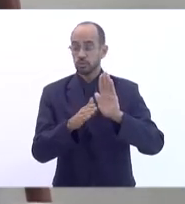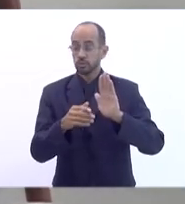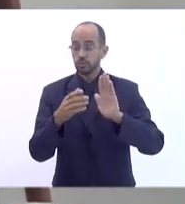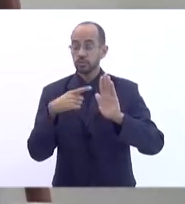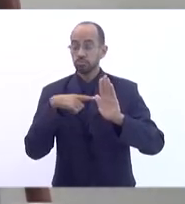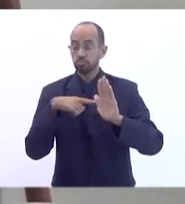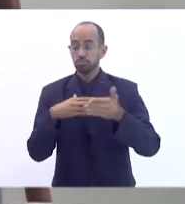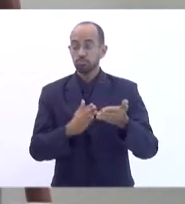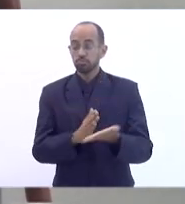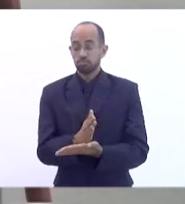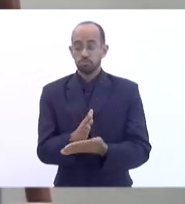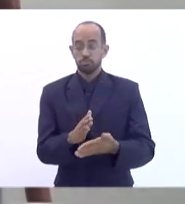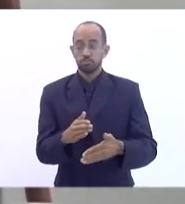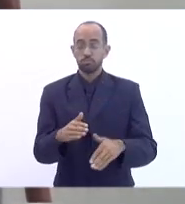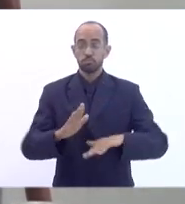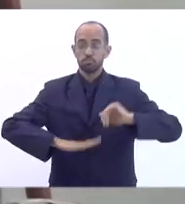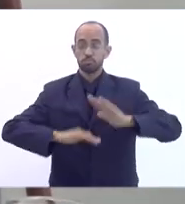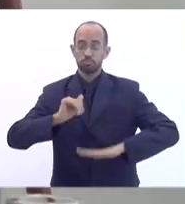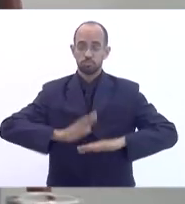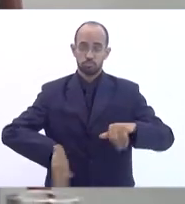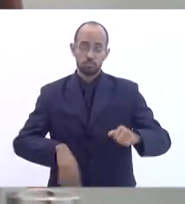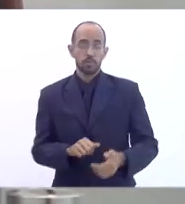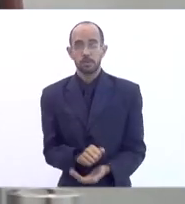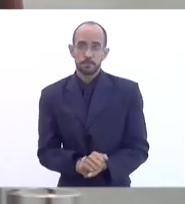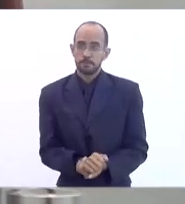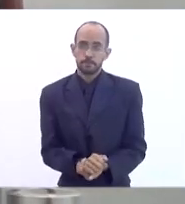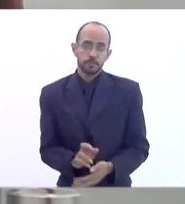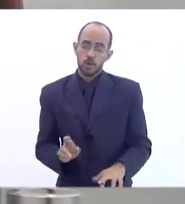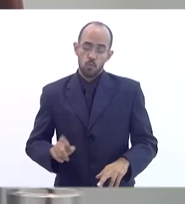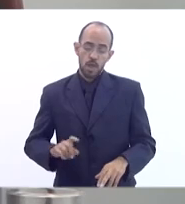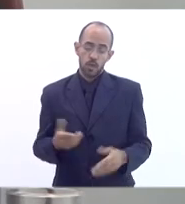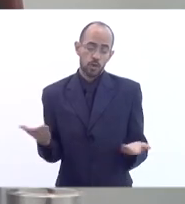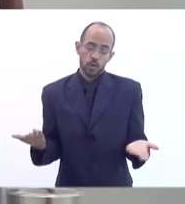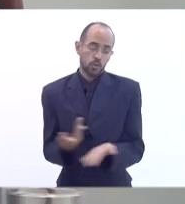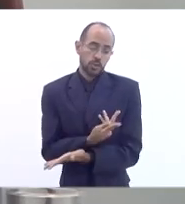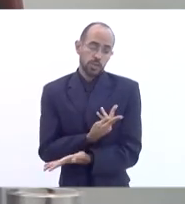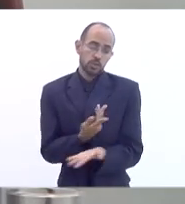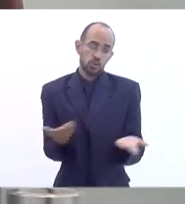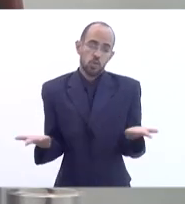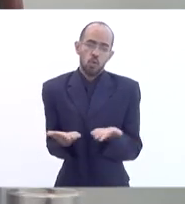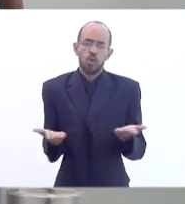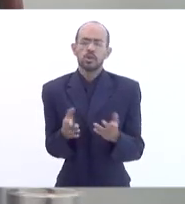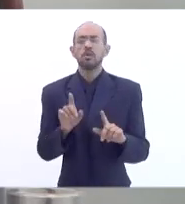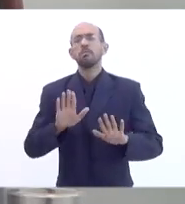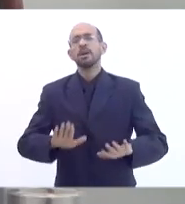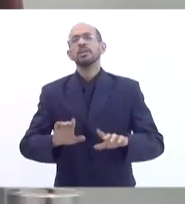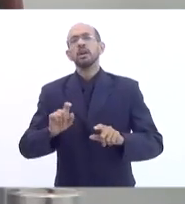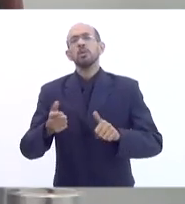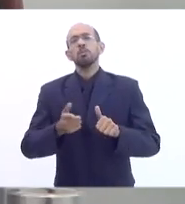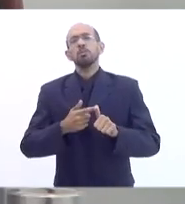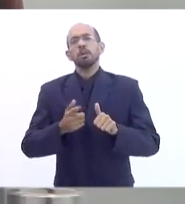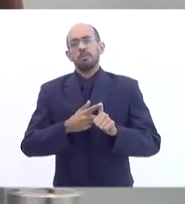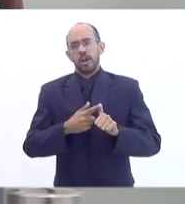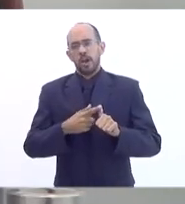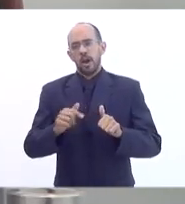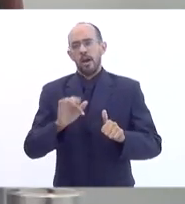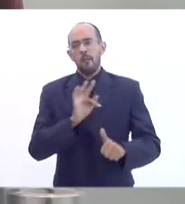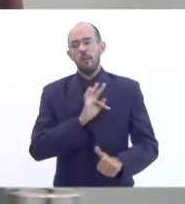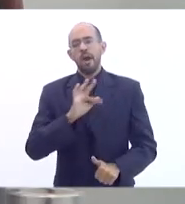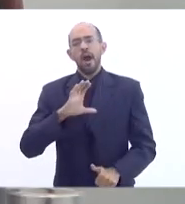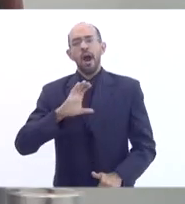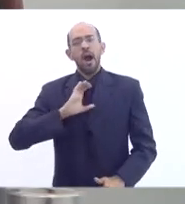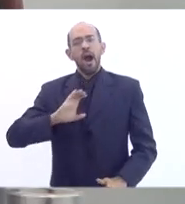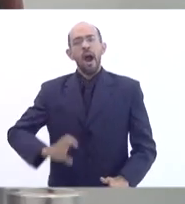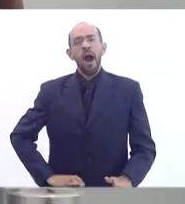carreira essa esse é o primeiro. Não é o caso aqui hoje mas é o primeiro. Se aplica o concurso da Polícia Civil que está